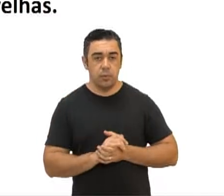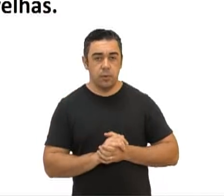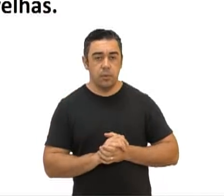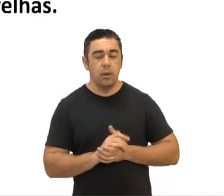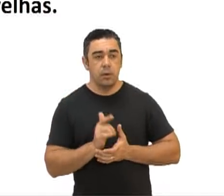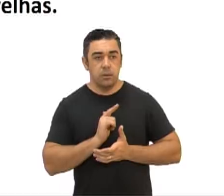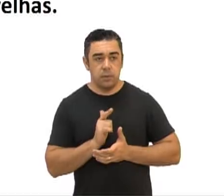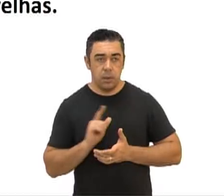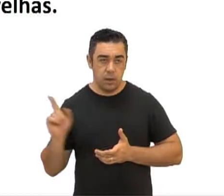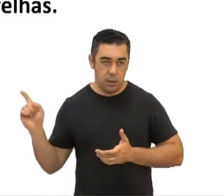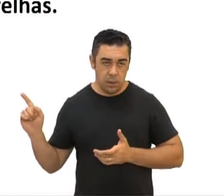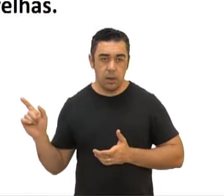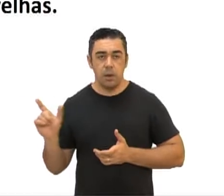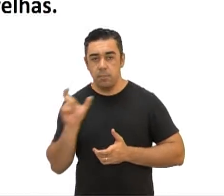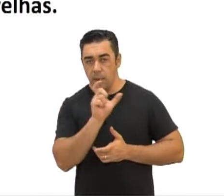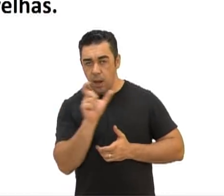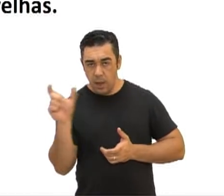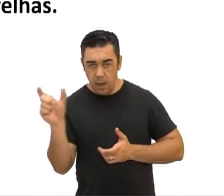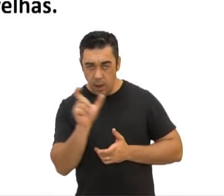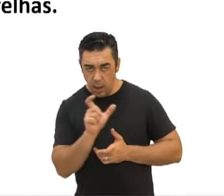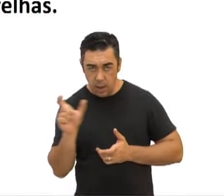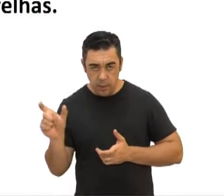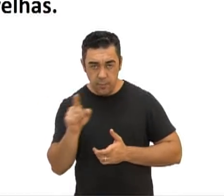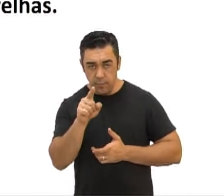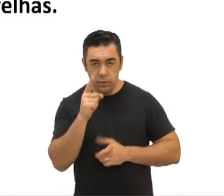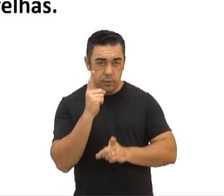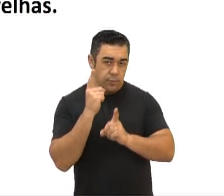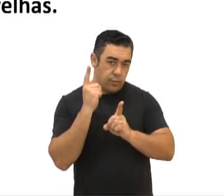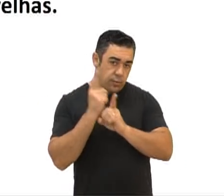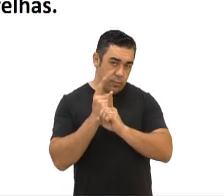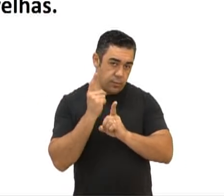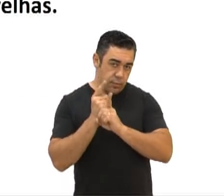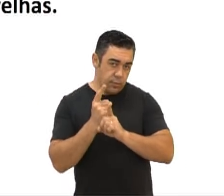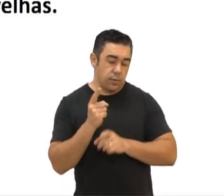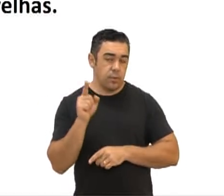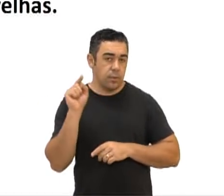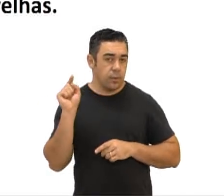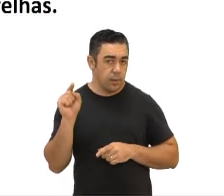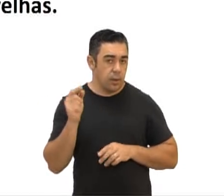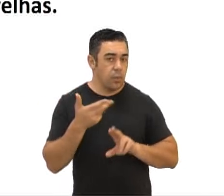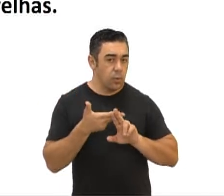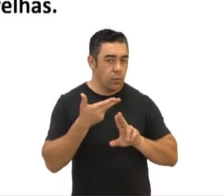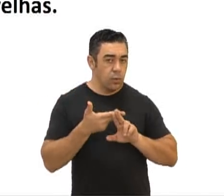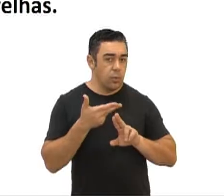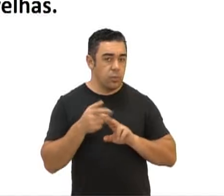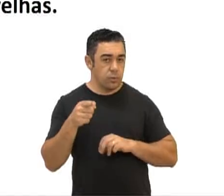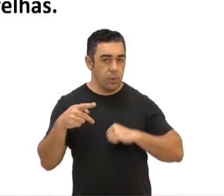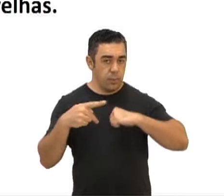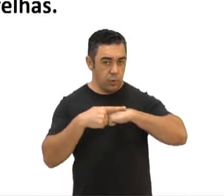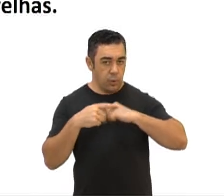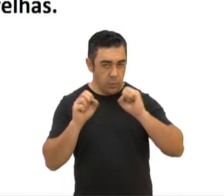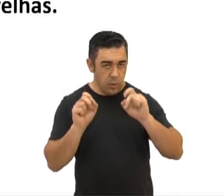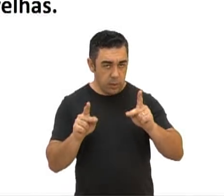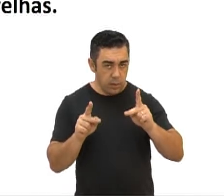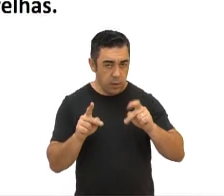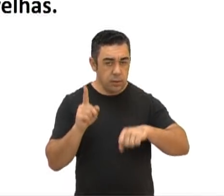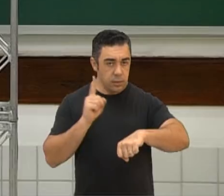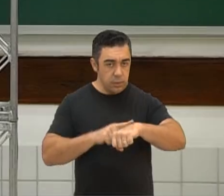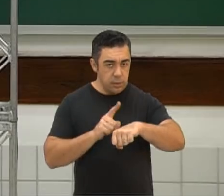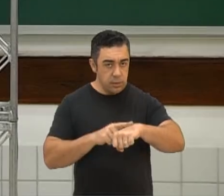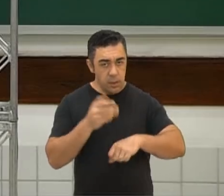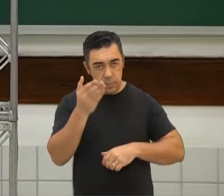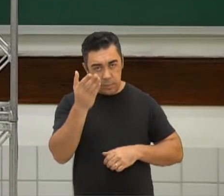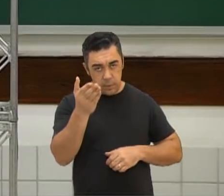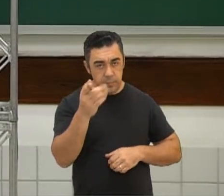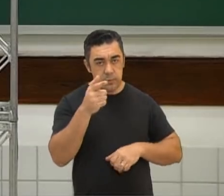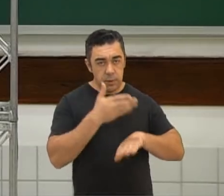tem lá, né, alguns fragmentos e vocês vão completar utilizando alguns dos pronomes oblíquos, ok? Mais um tempo para